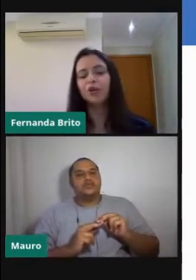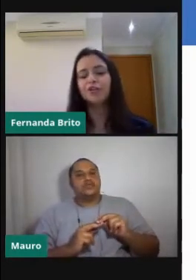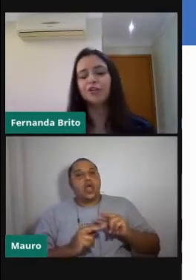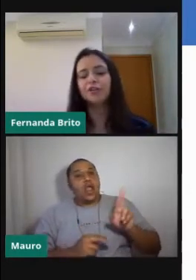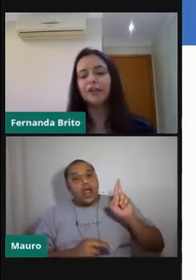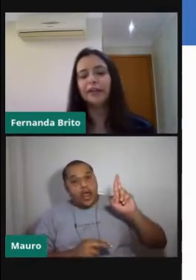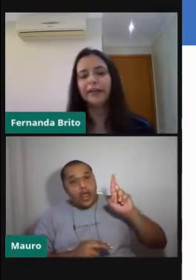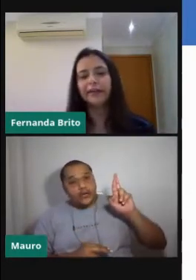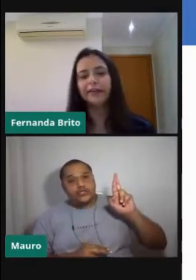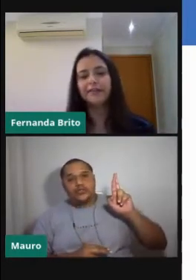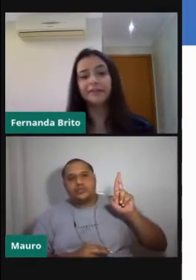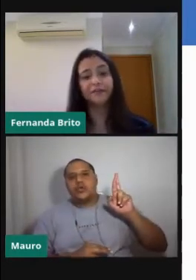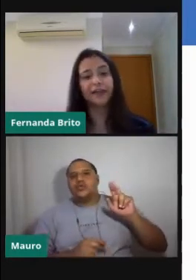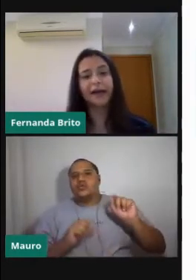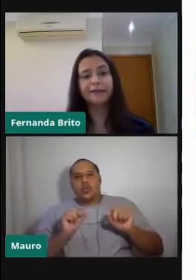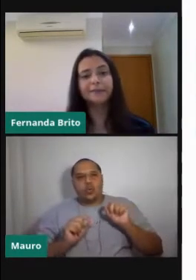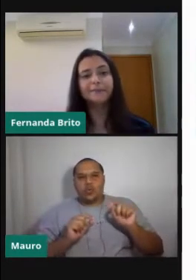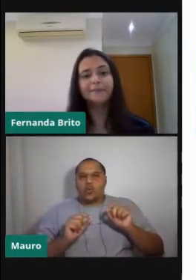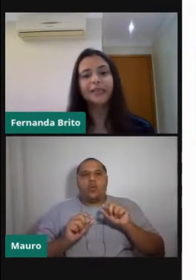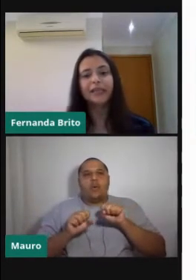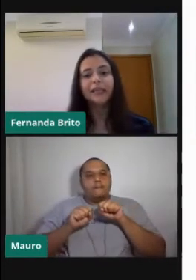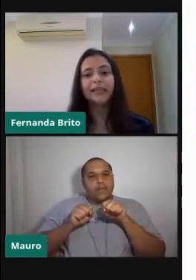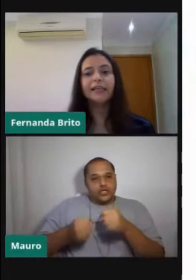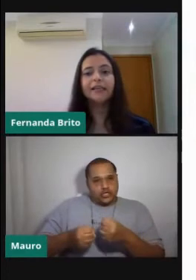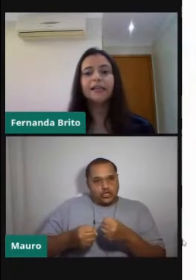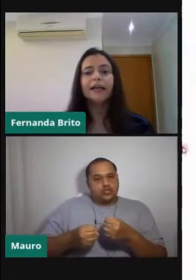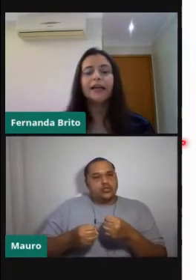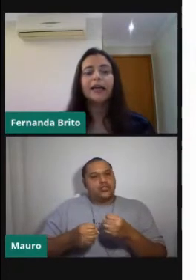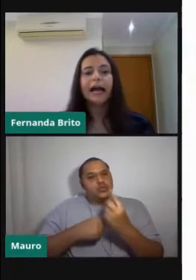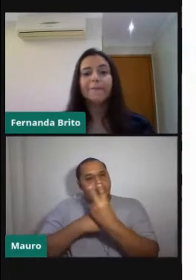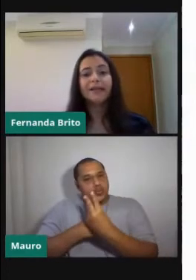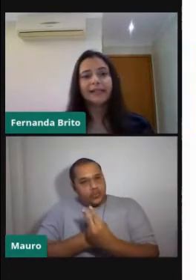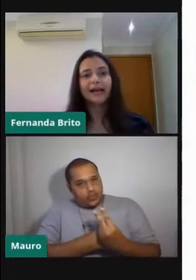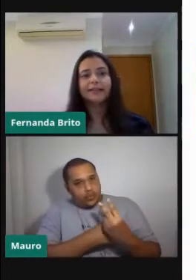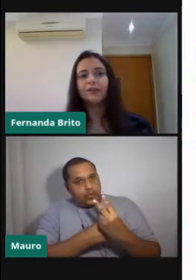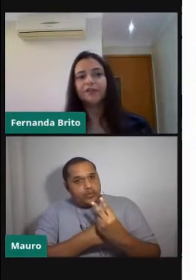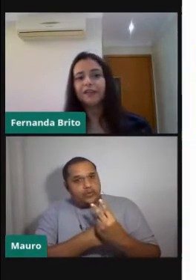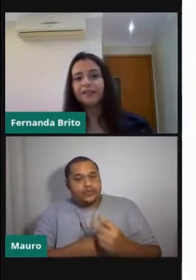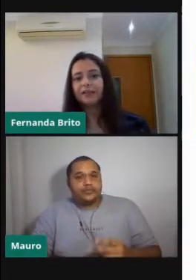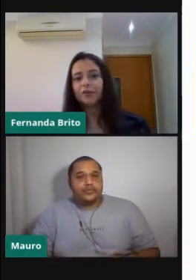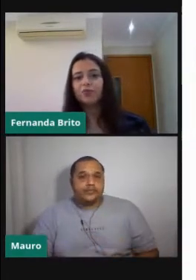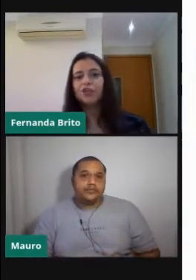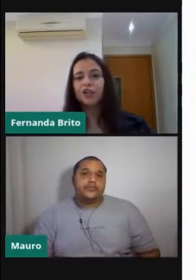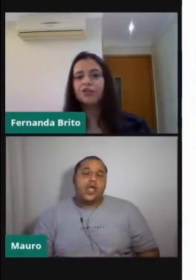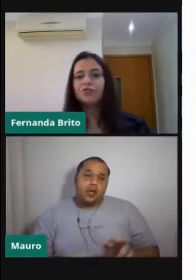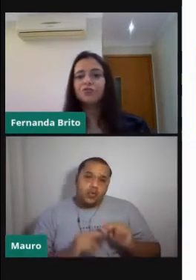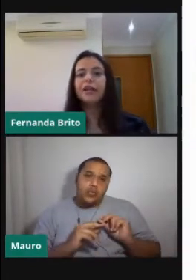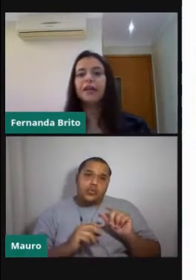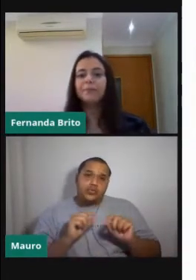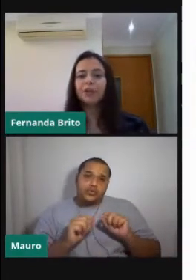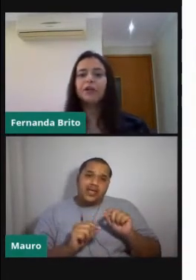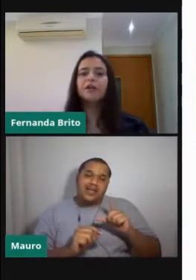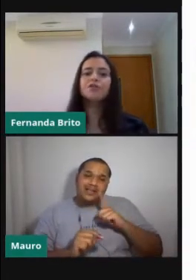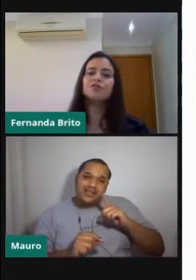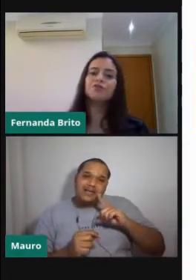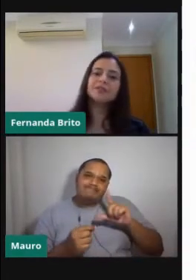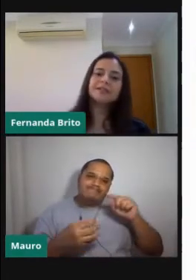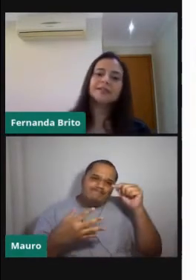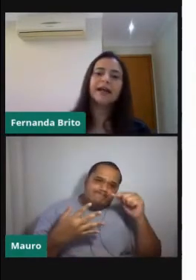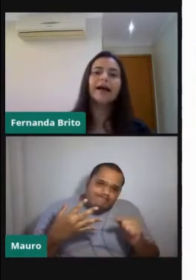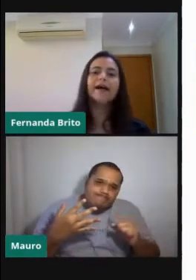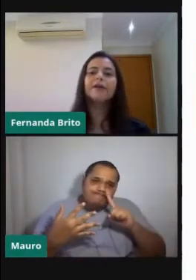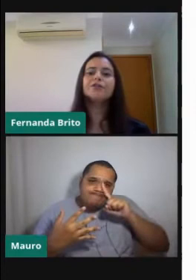resposta imunológica desenfreada. E, apesar dele oferecer alguns riscos, né, importantes